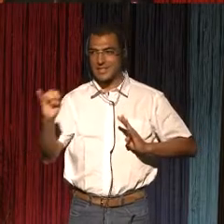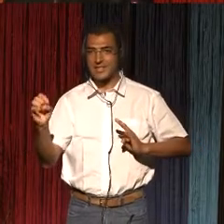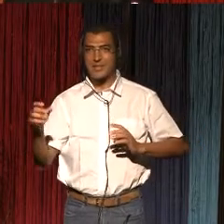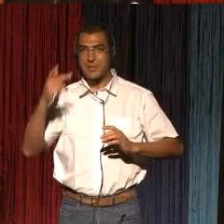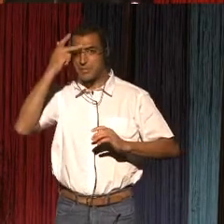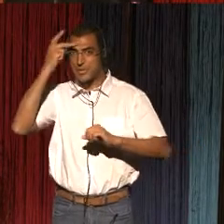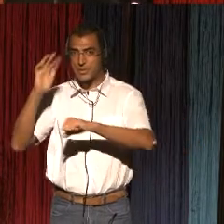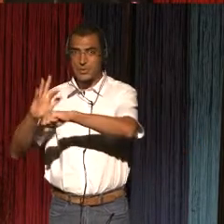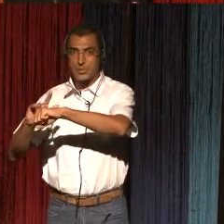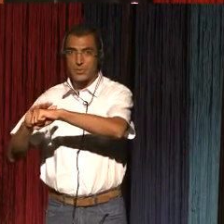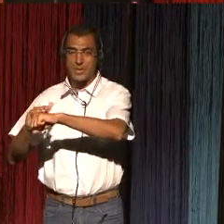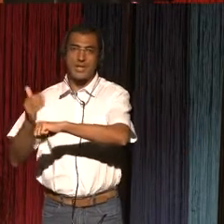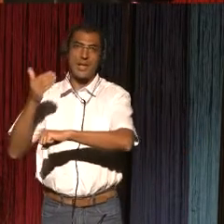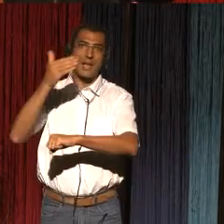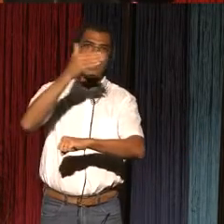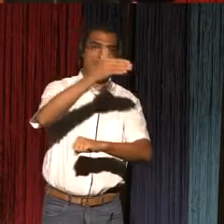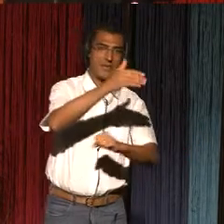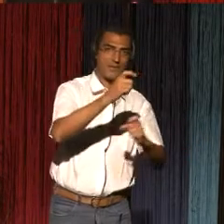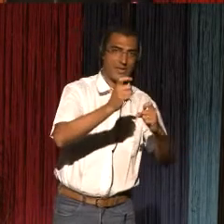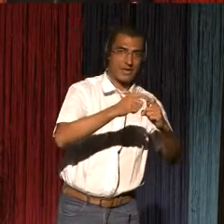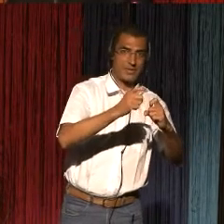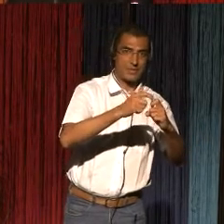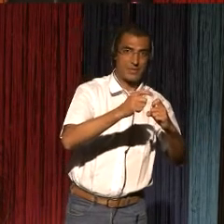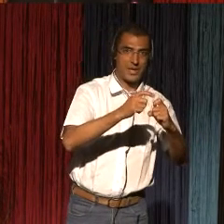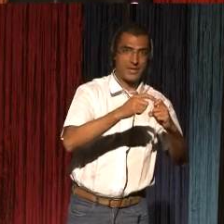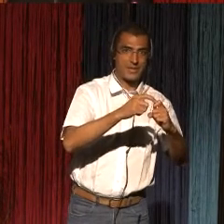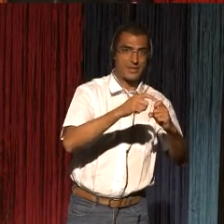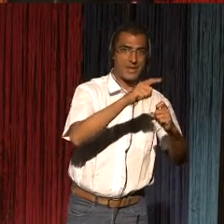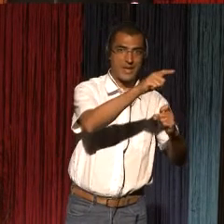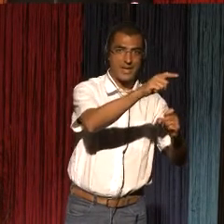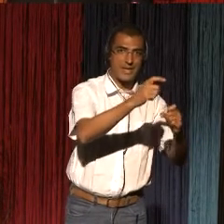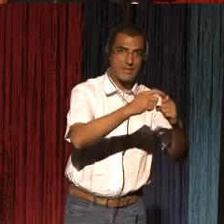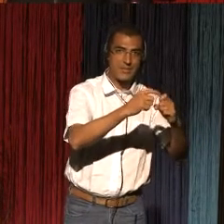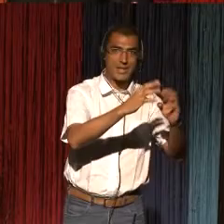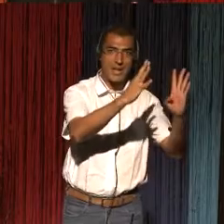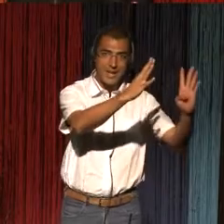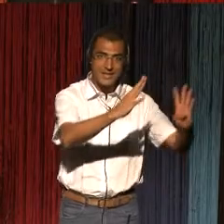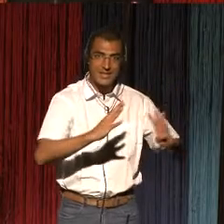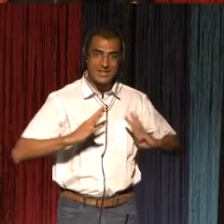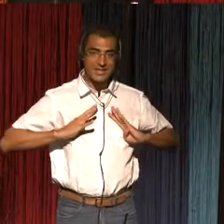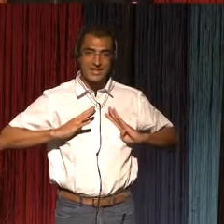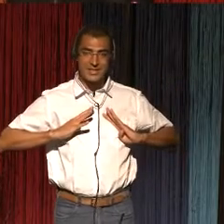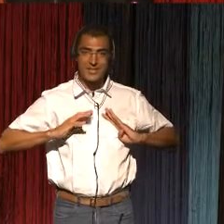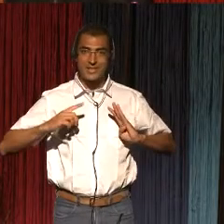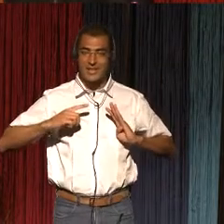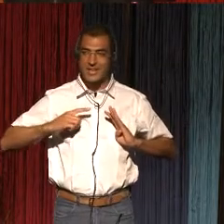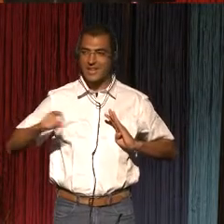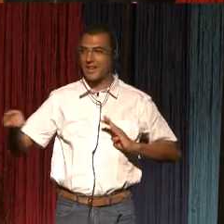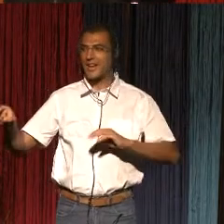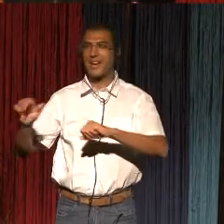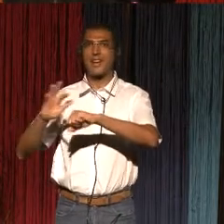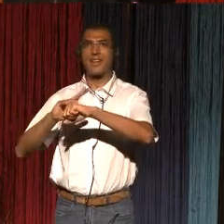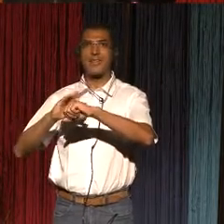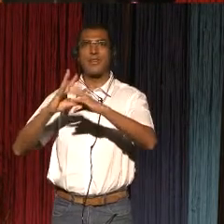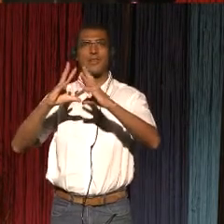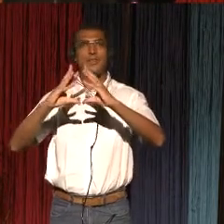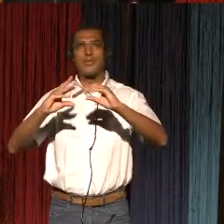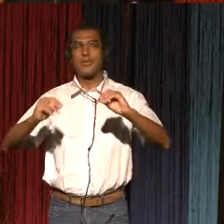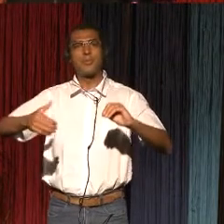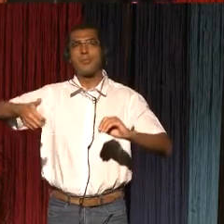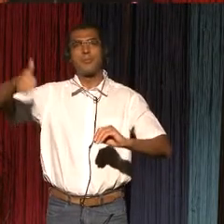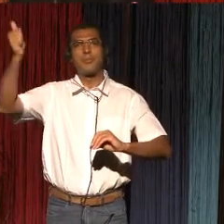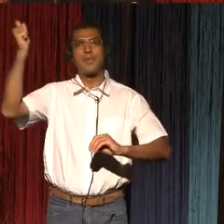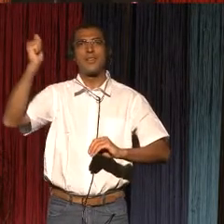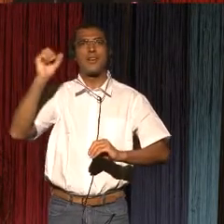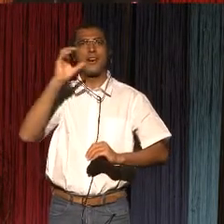pessoa sem qualquer treinamento, mas que tem uma grande capacidade de amar, vai conseguir atingir resultados psicoterapêuticos iguais